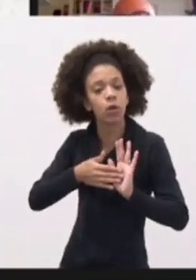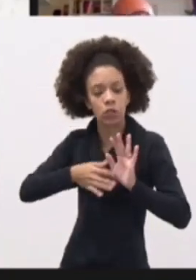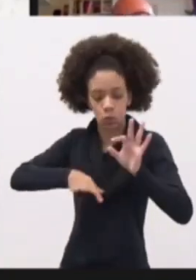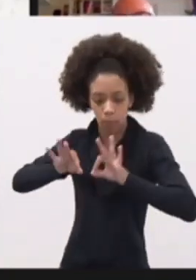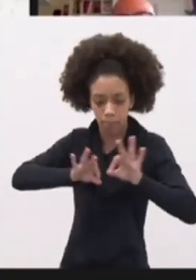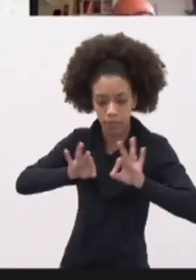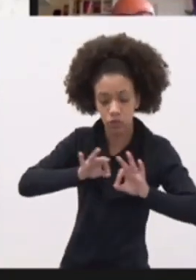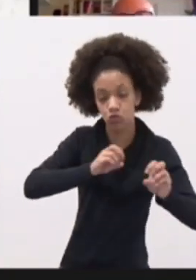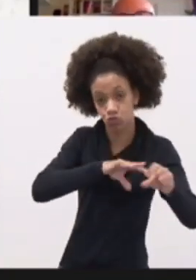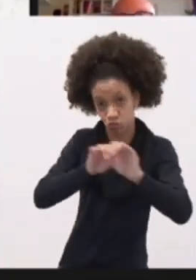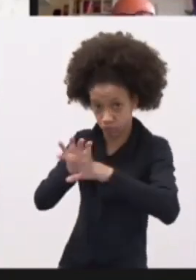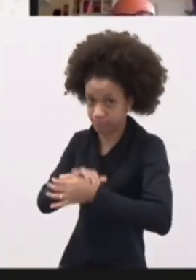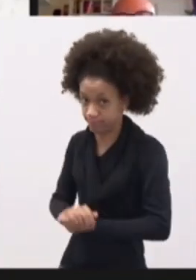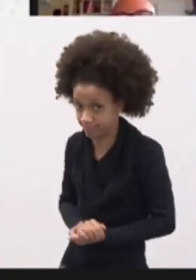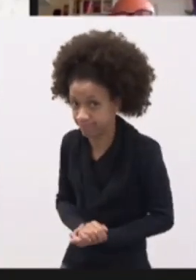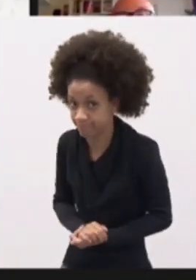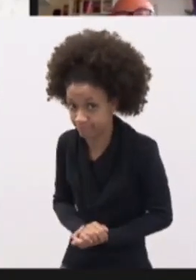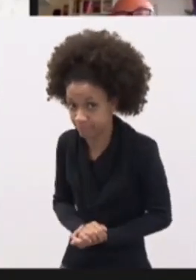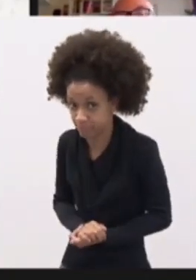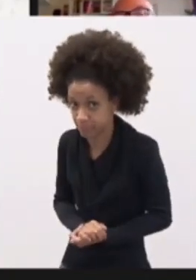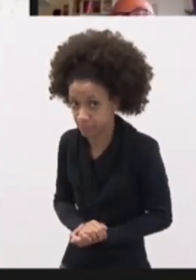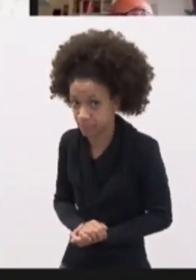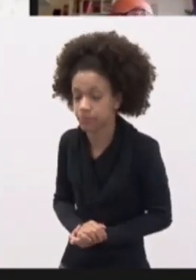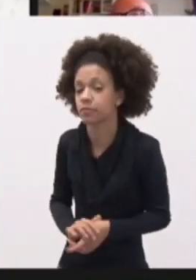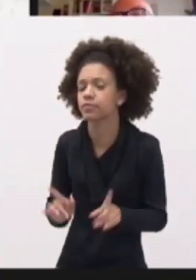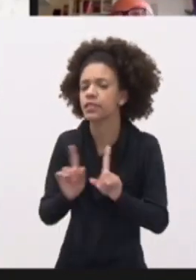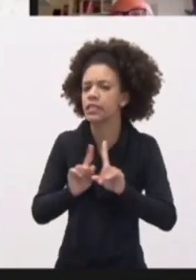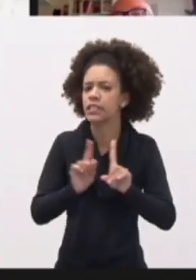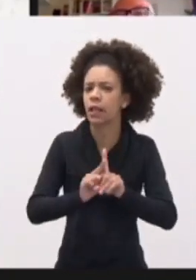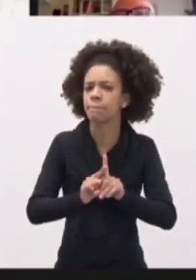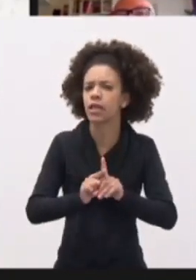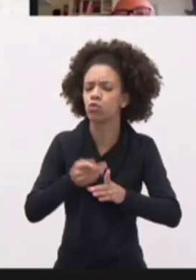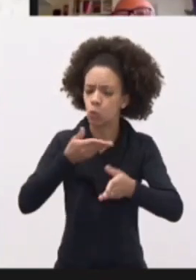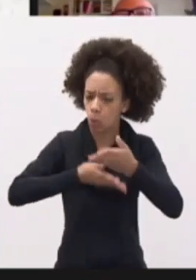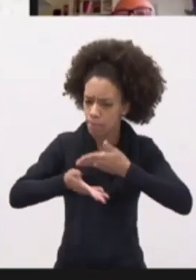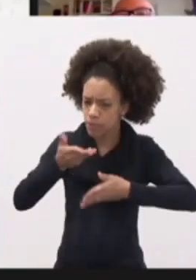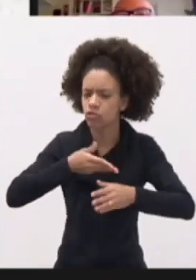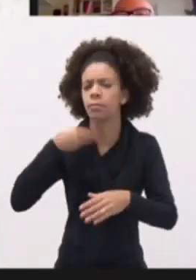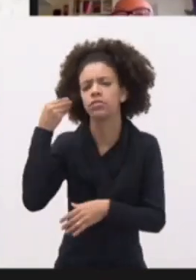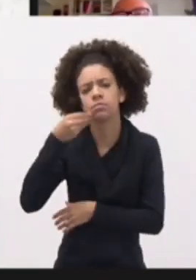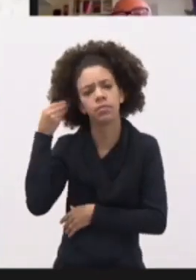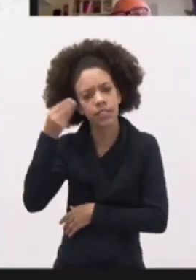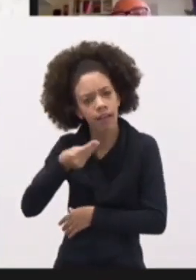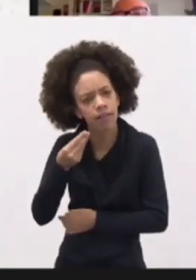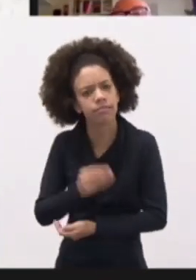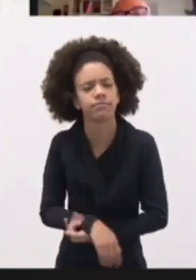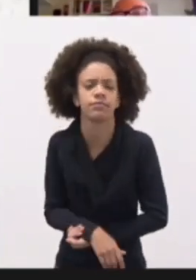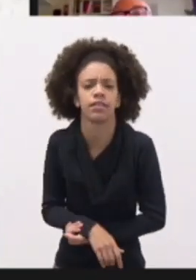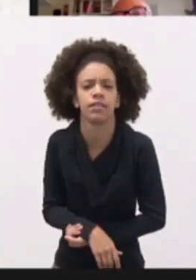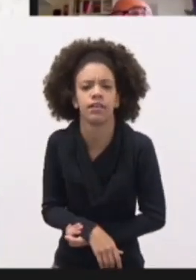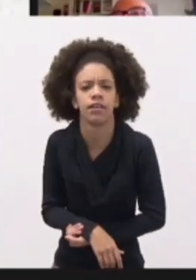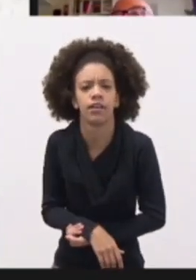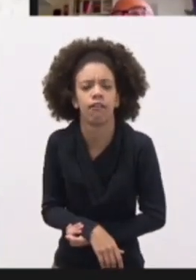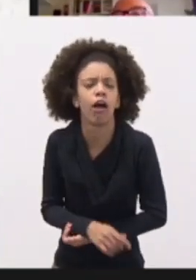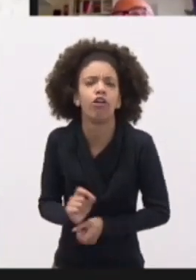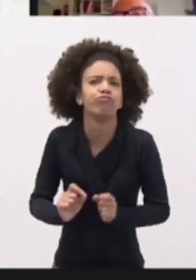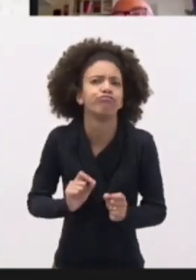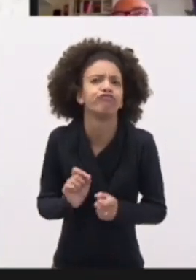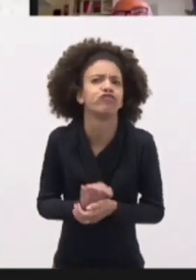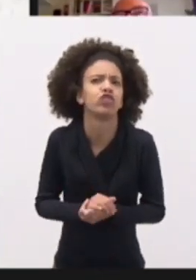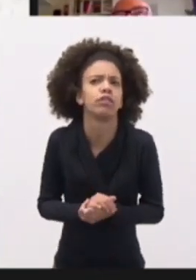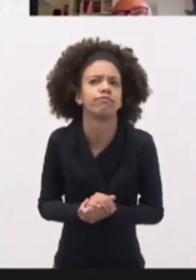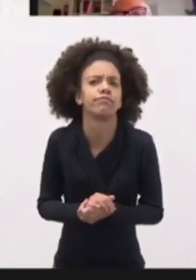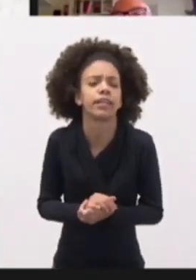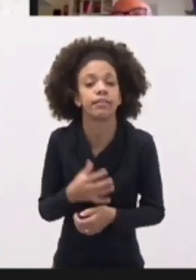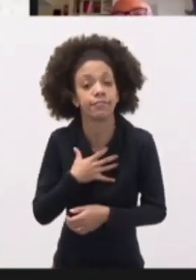dele, né? E além de um compartilhamento de experiências, da forma como